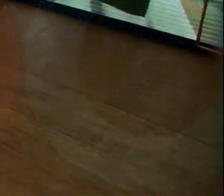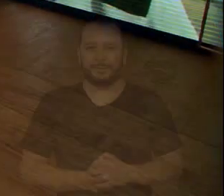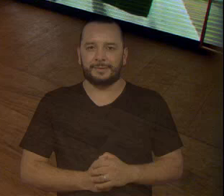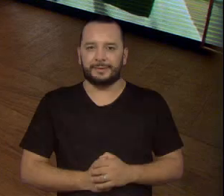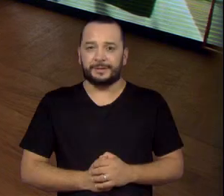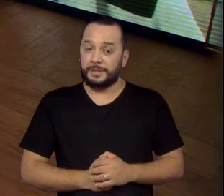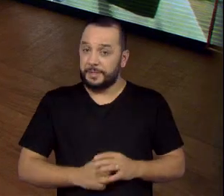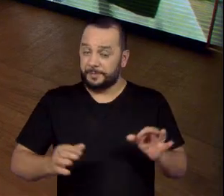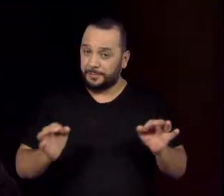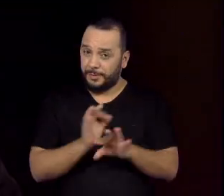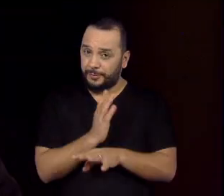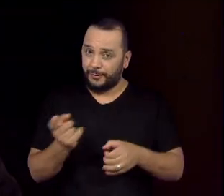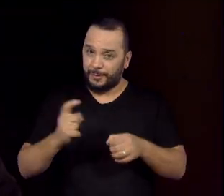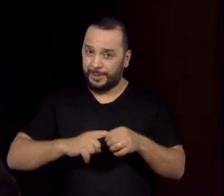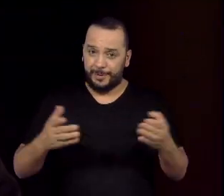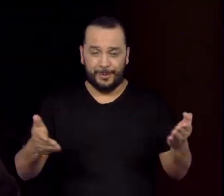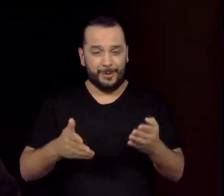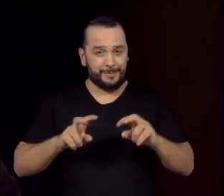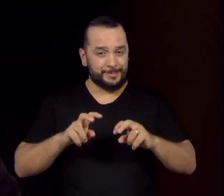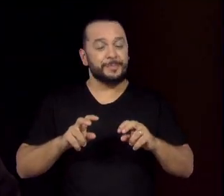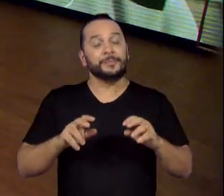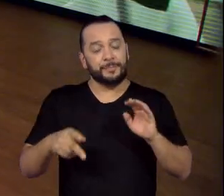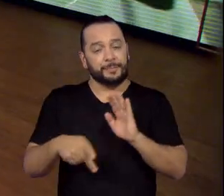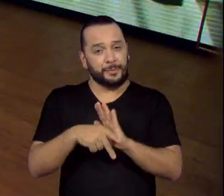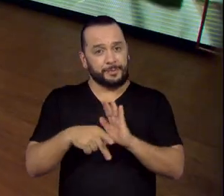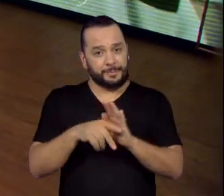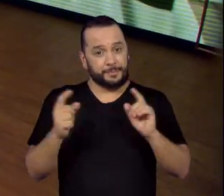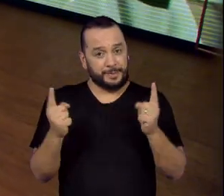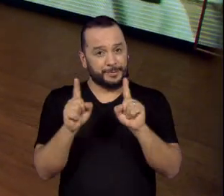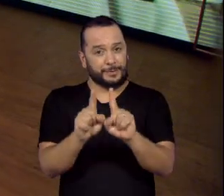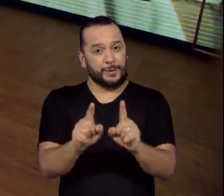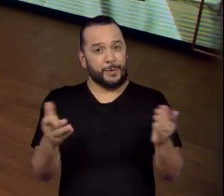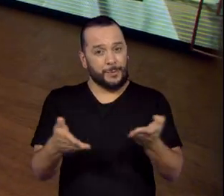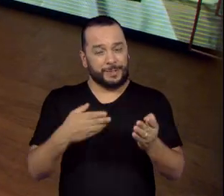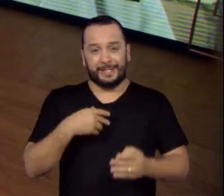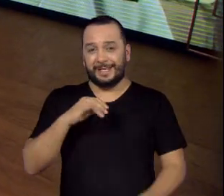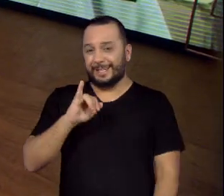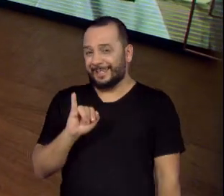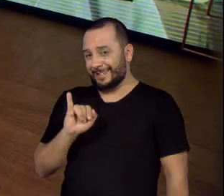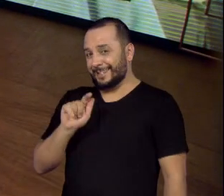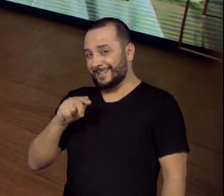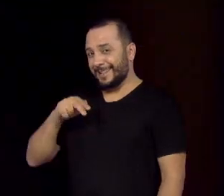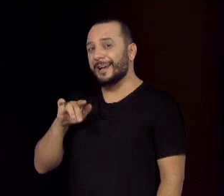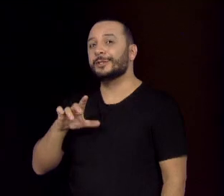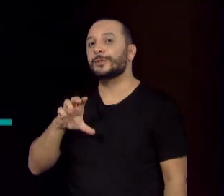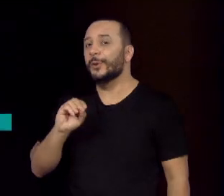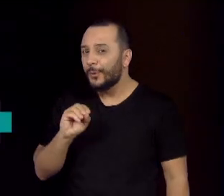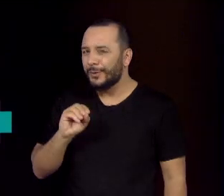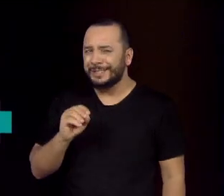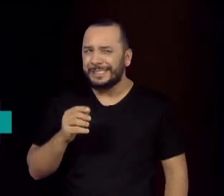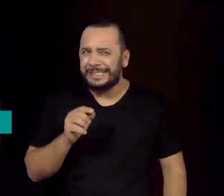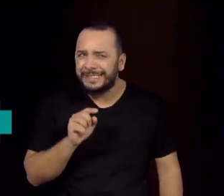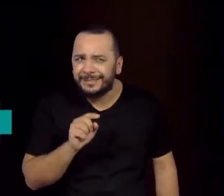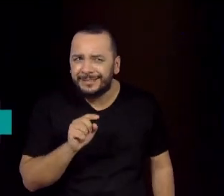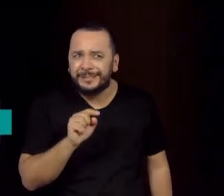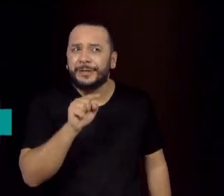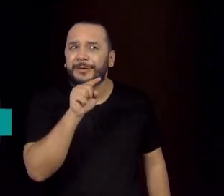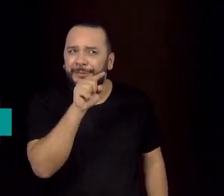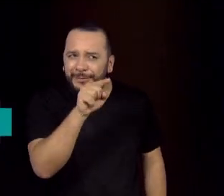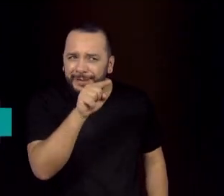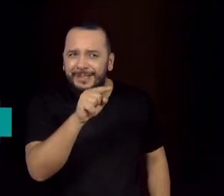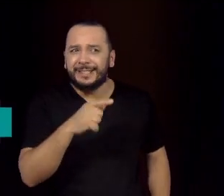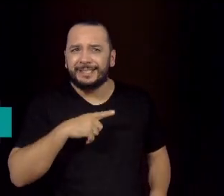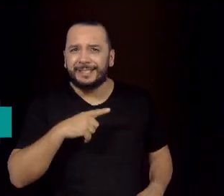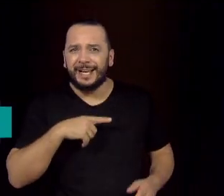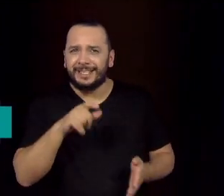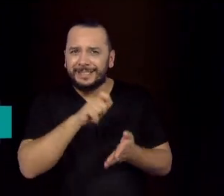Pronto, estamos de volta com Persona, hoje com Inácio de Loyola Brandão. Inácio, é o seguinte, aquele seu romance Bebel